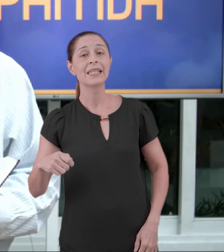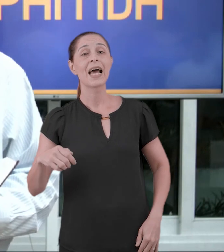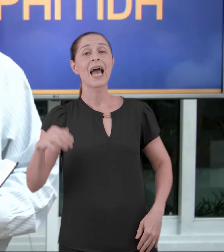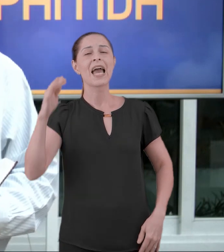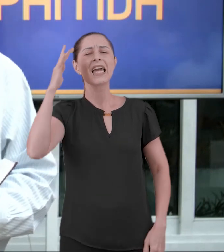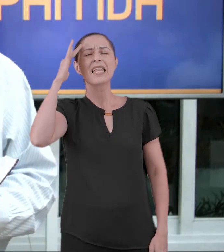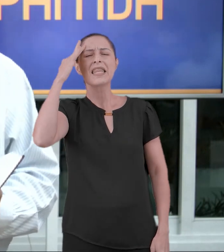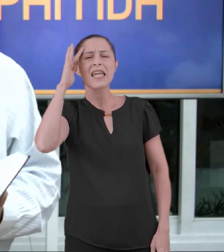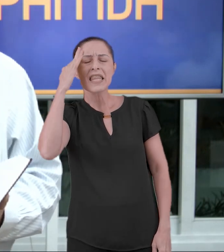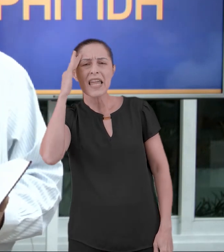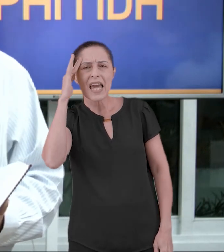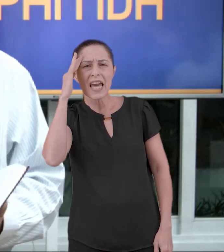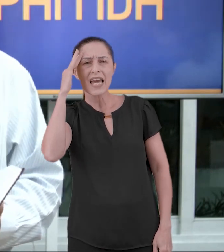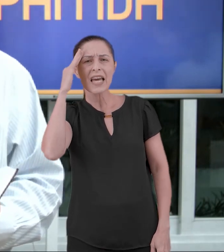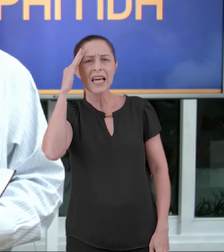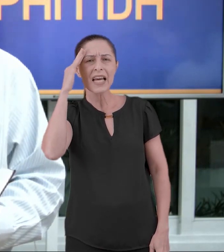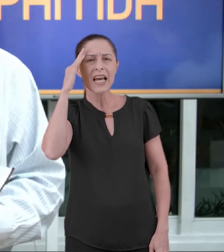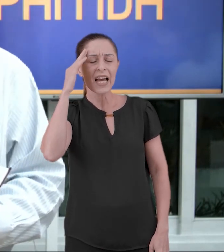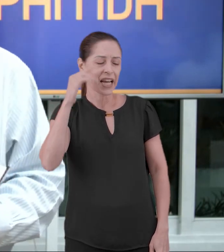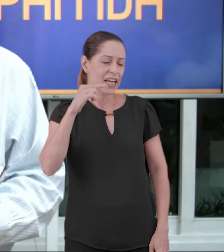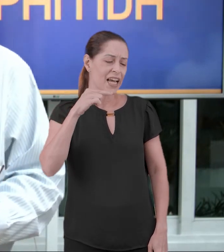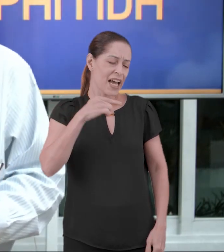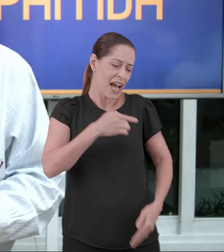ser vista com generosidade.